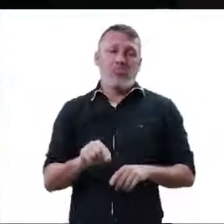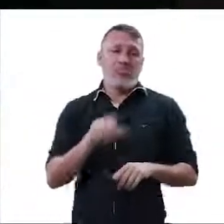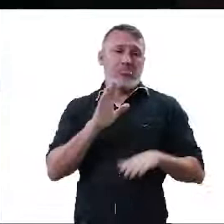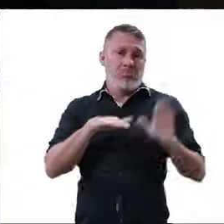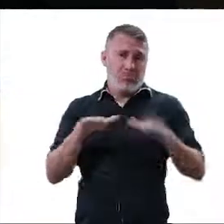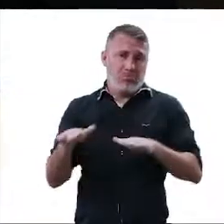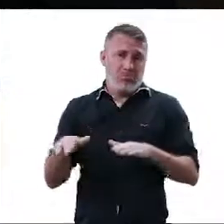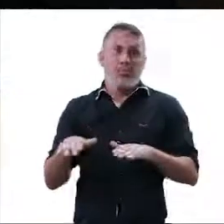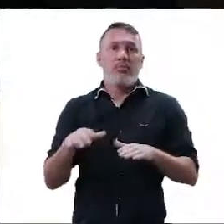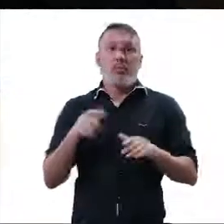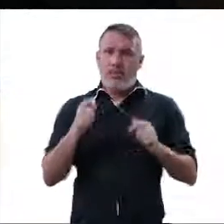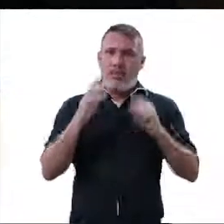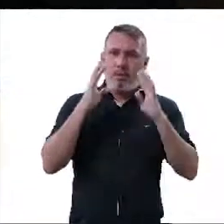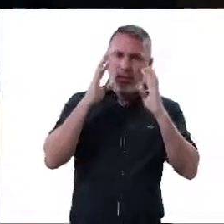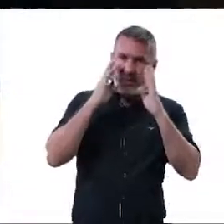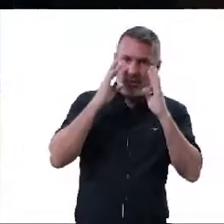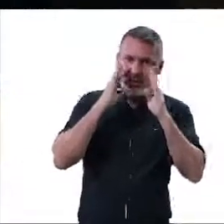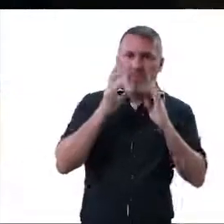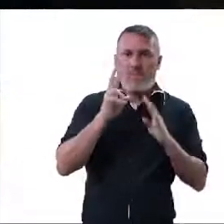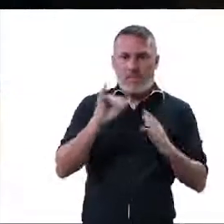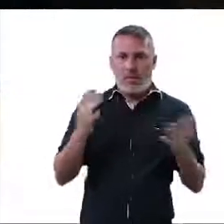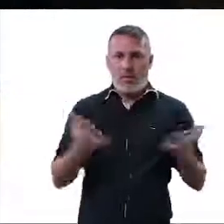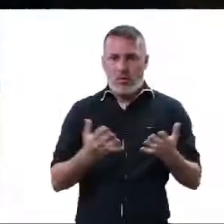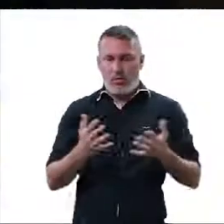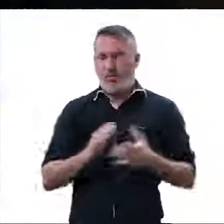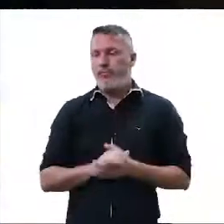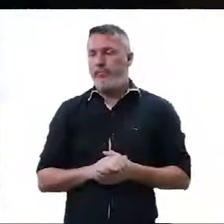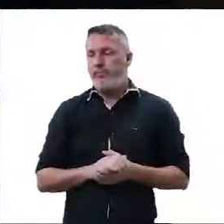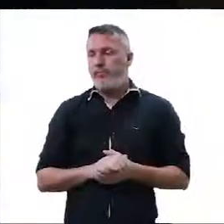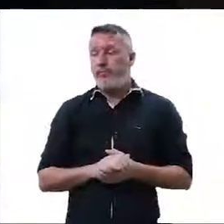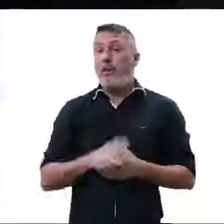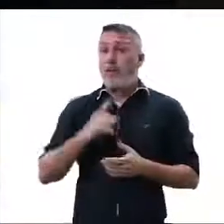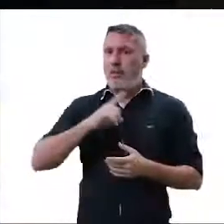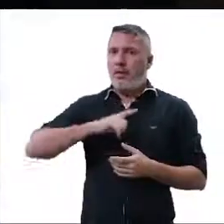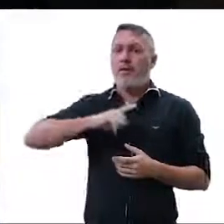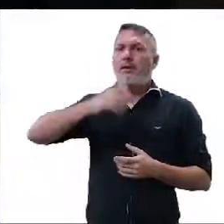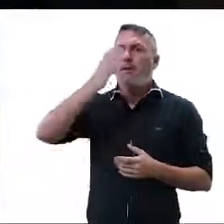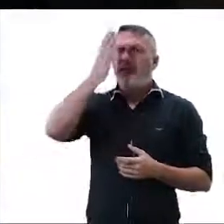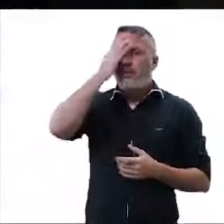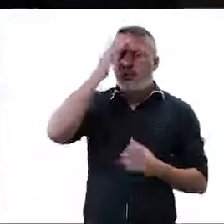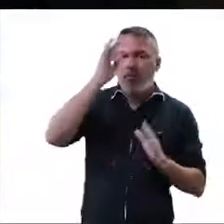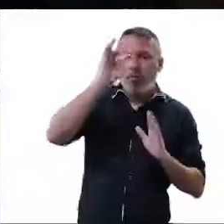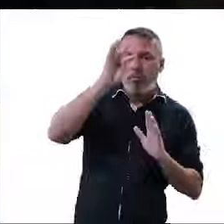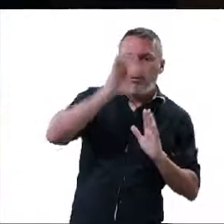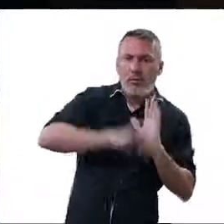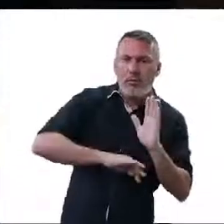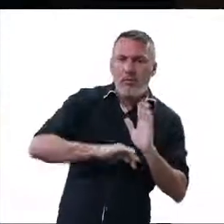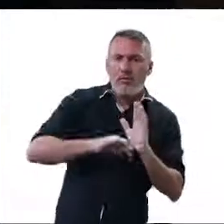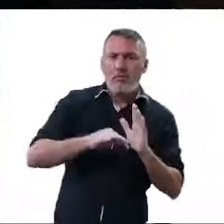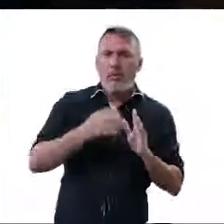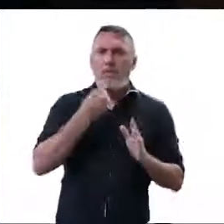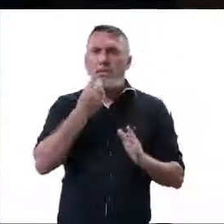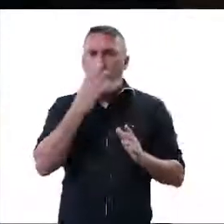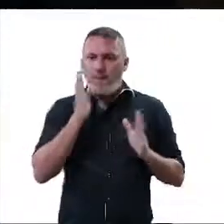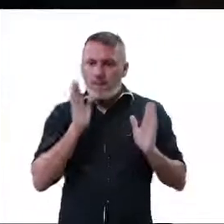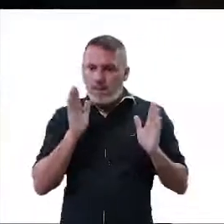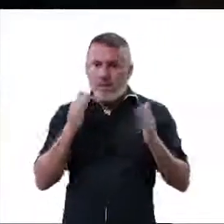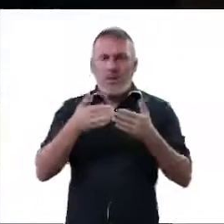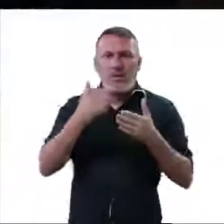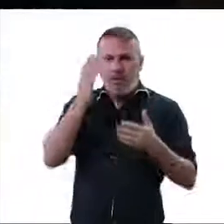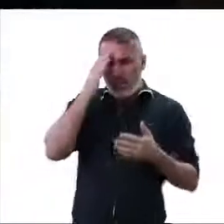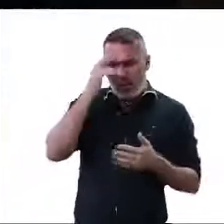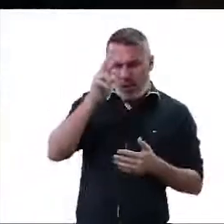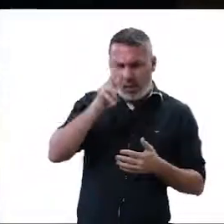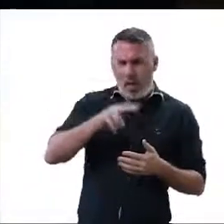Então é bastante atenção e é o que a gente vai fazer aqui. Uma boa interpretação do texto já é fundamental, né? Já é